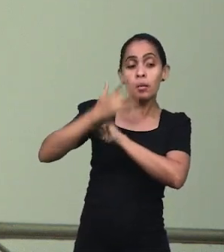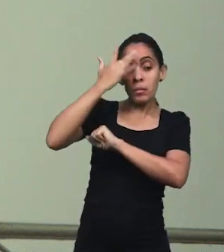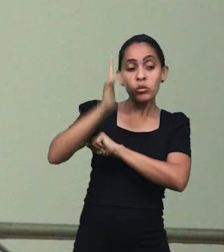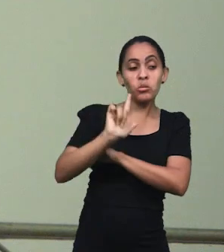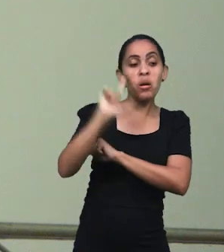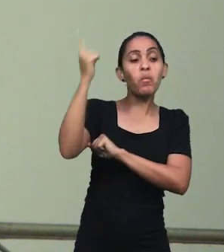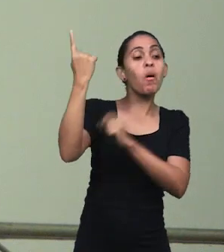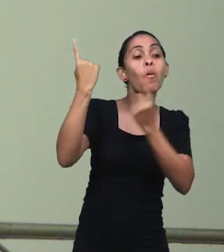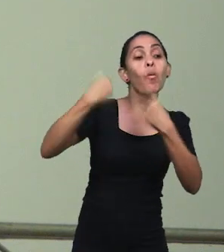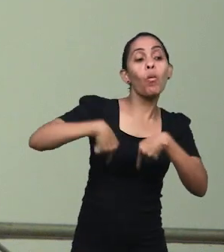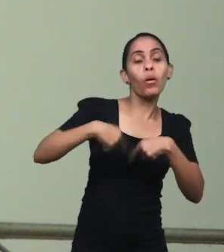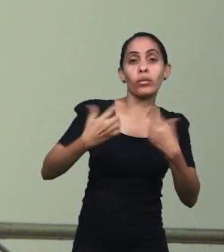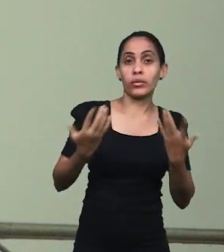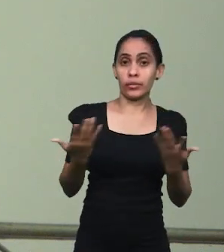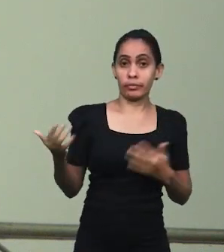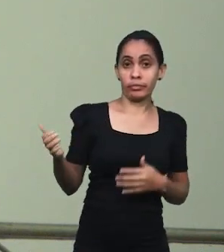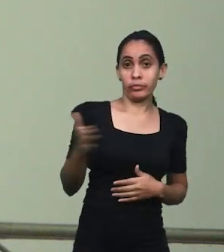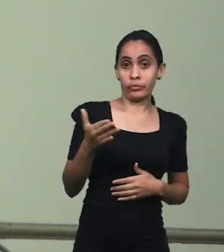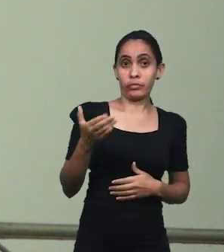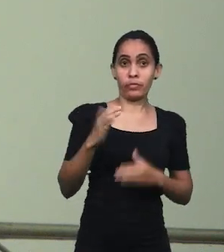no seu coração,